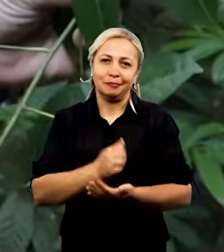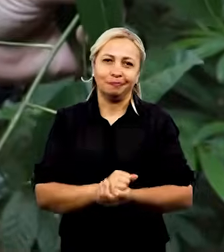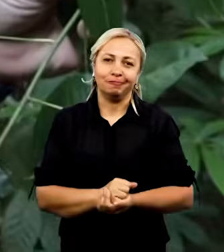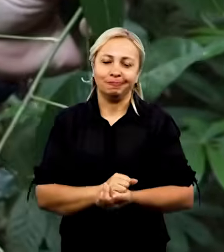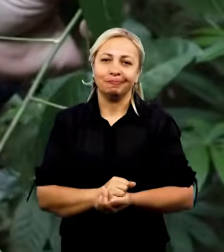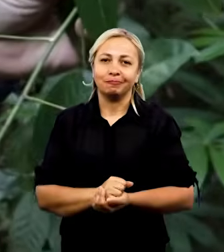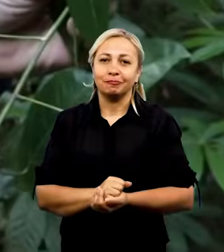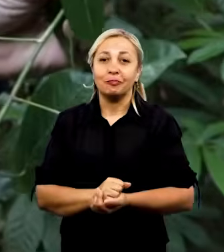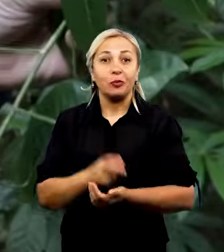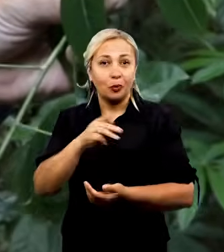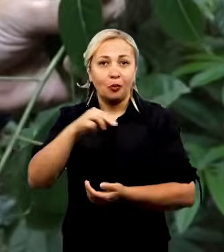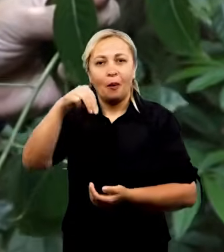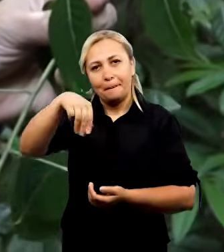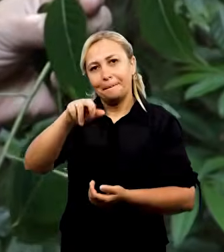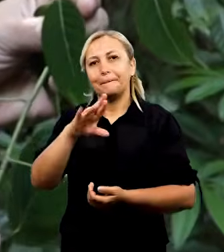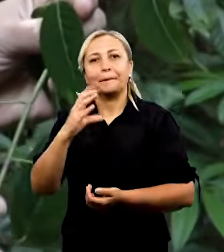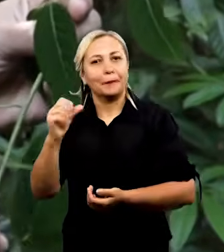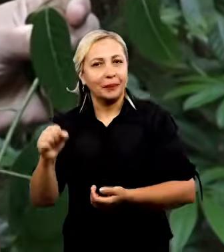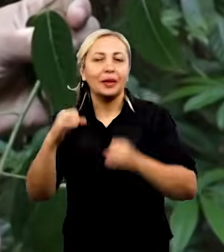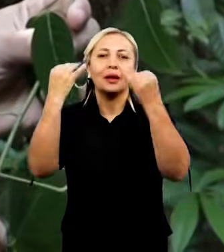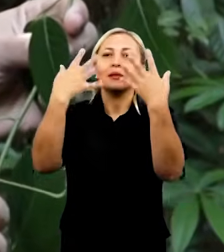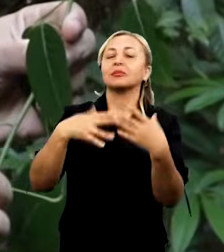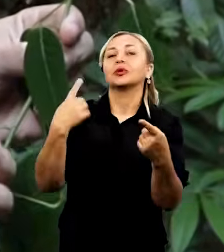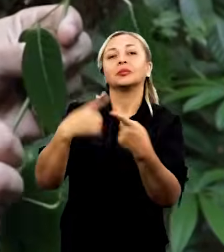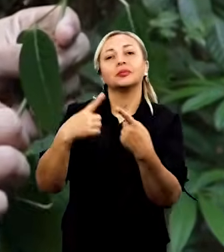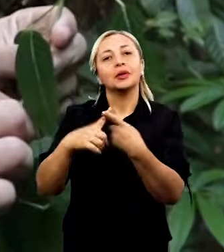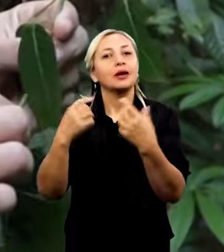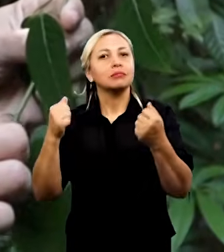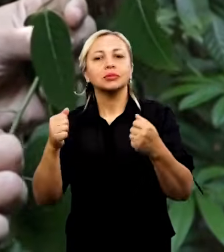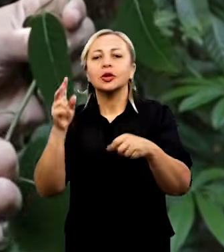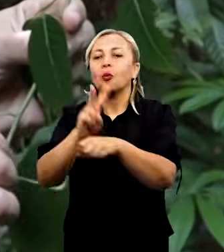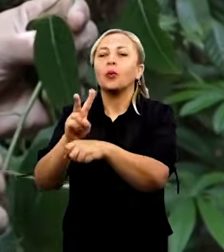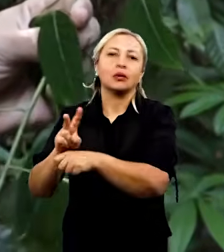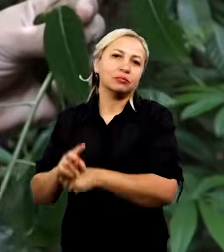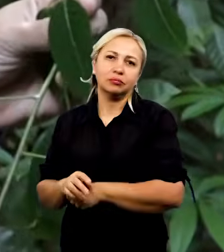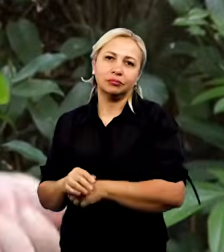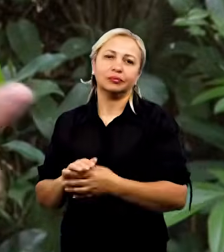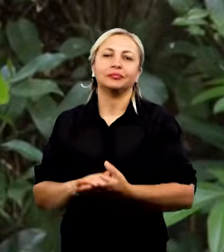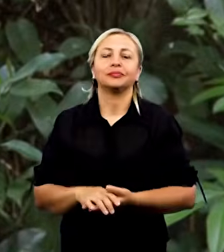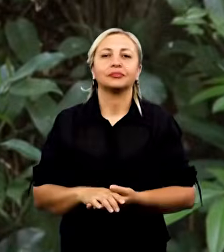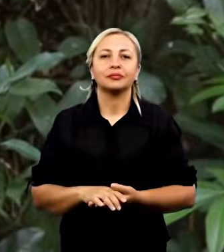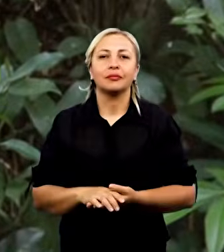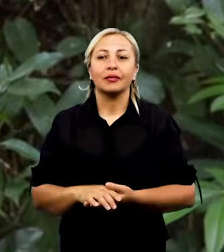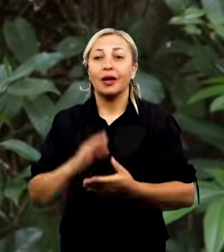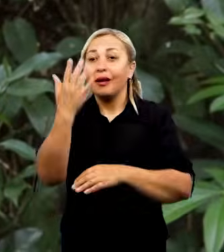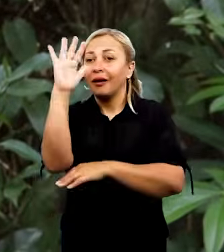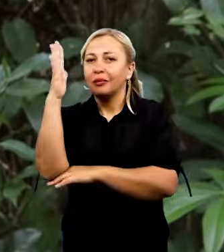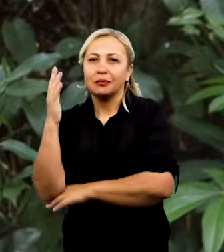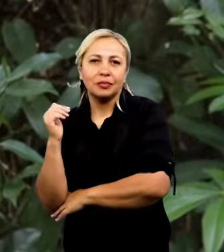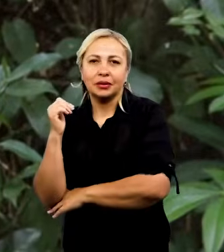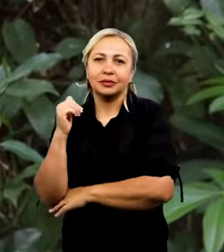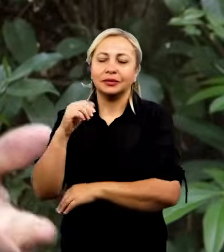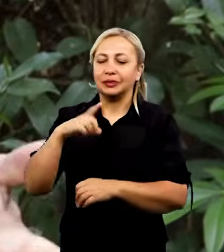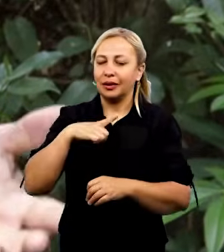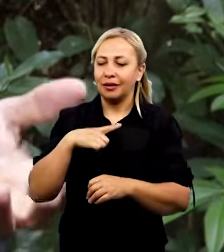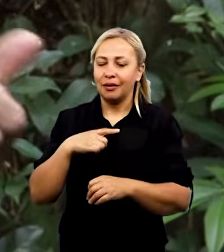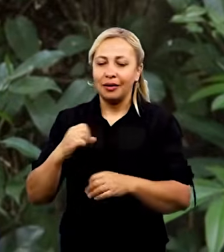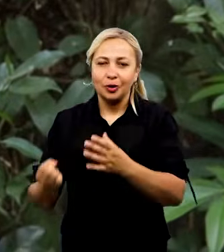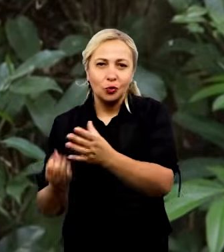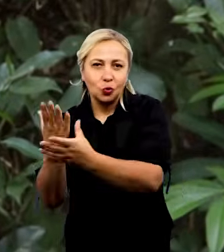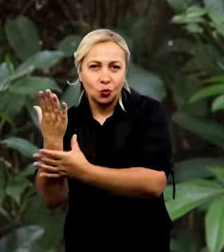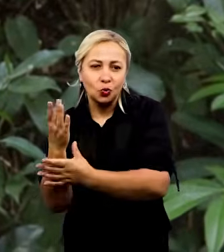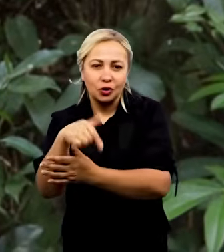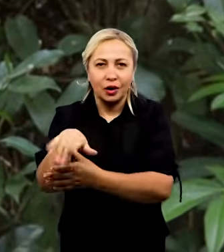O professor Márcio Lacerda explica por que elas devem ser preservadas. As espécies silvestres sempre funcionam como